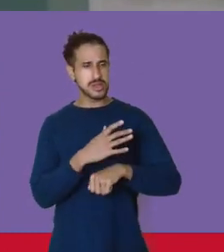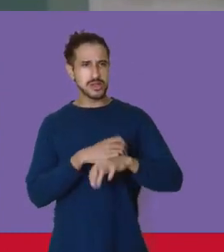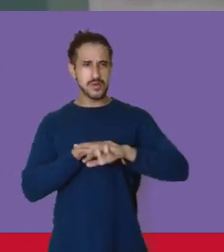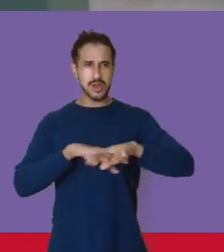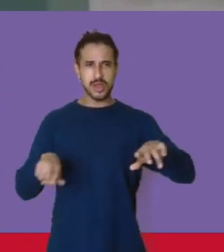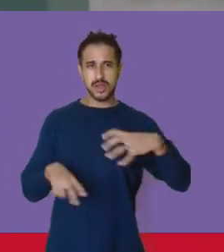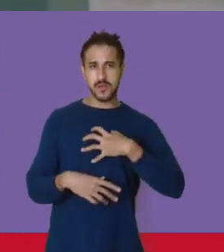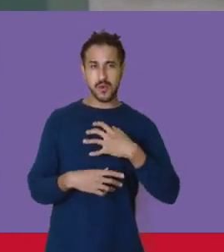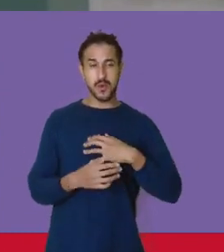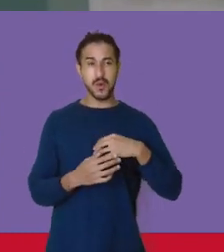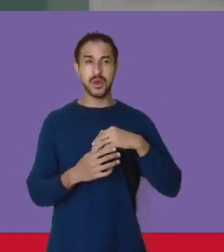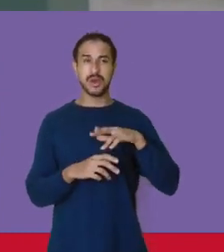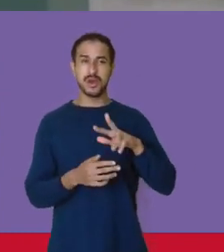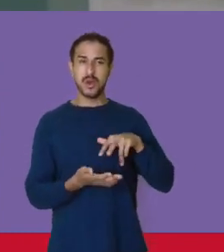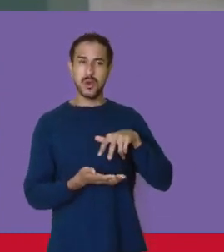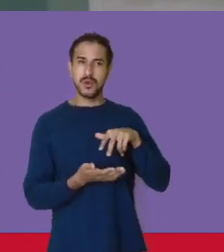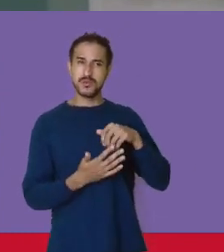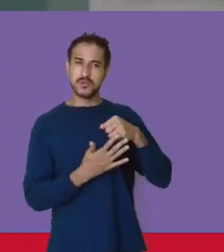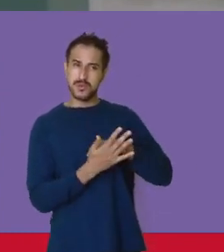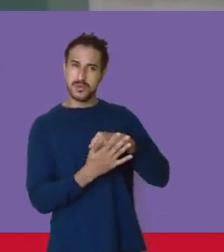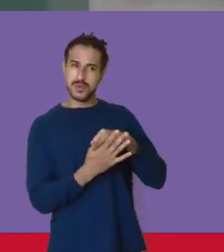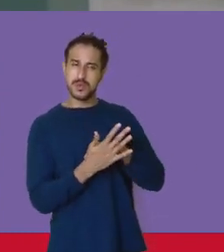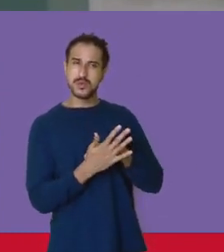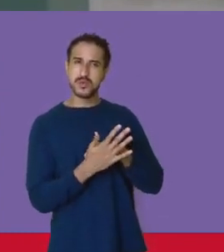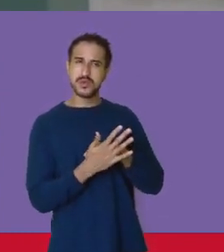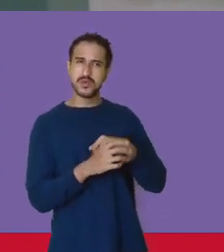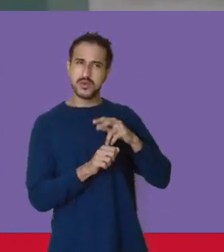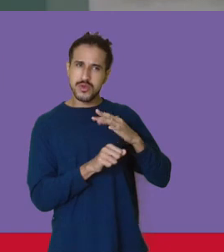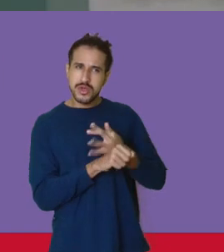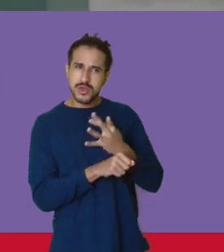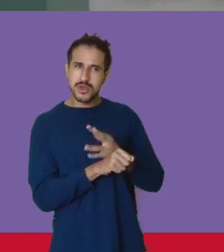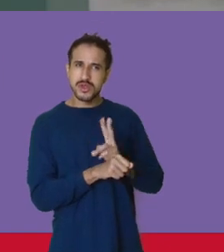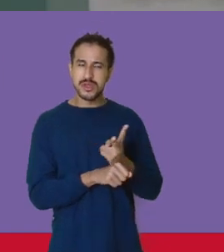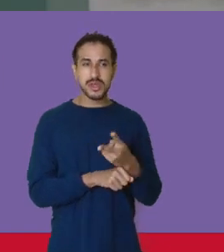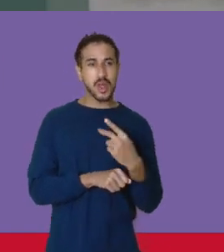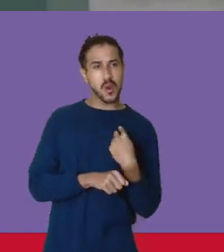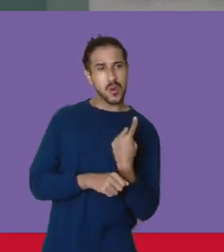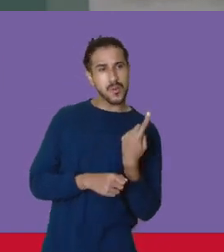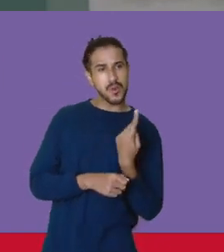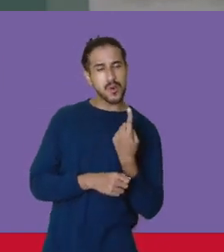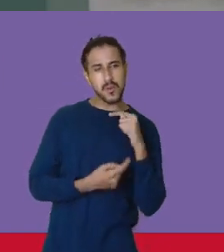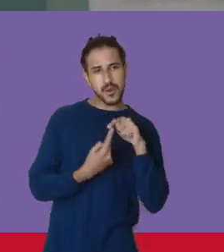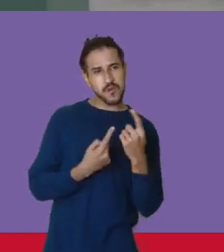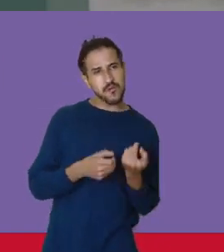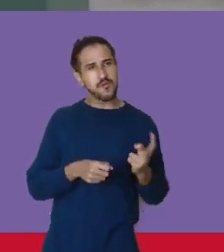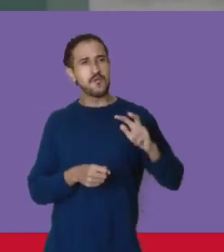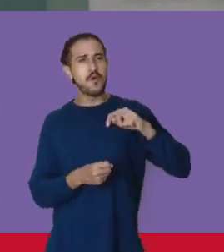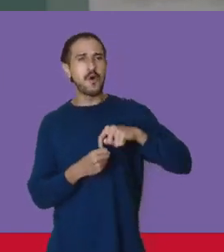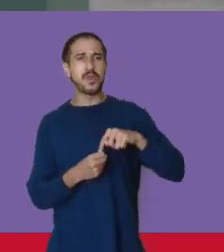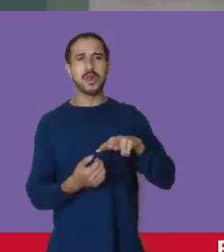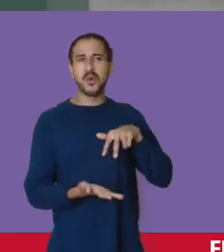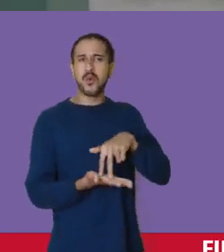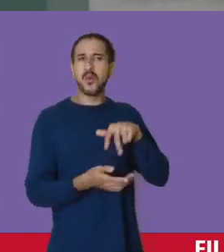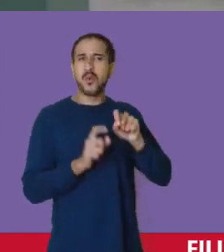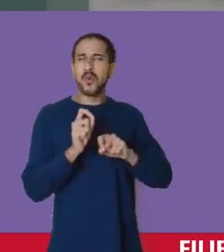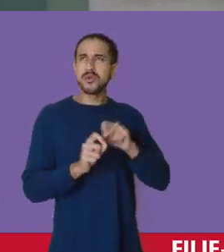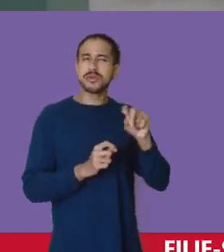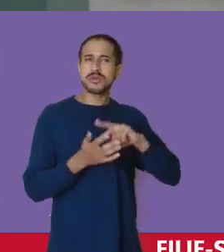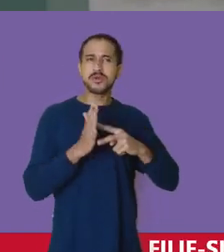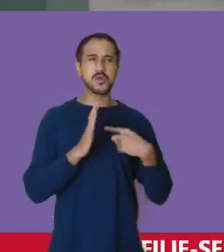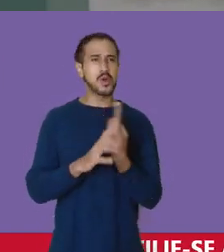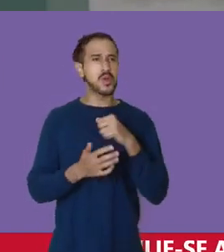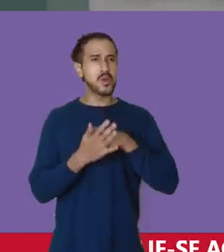de opressão e a gente está sempre buscando recuperar o que é a nossa luta, o que são